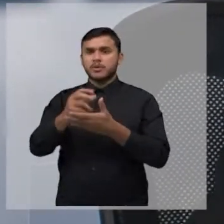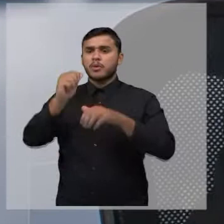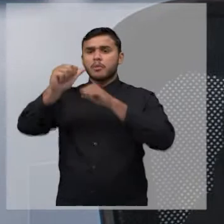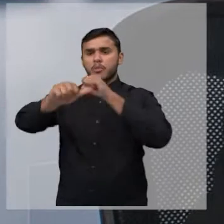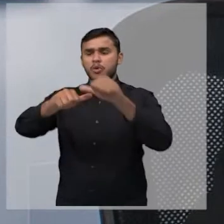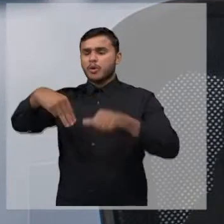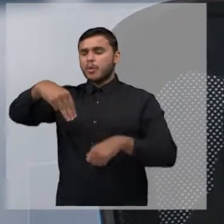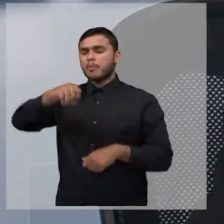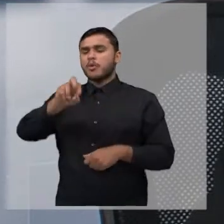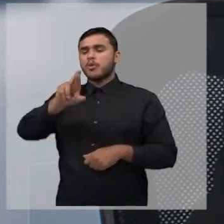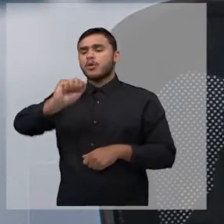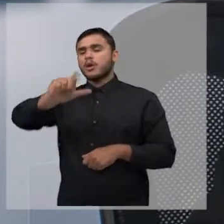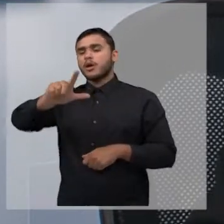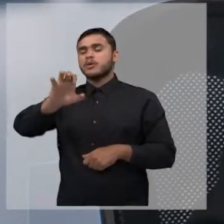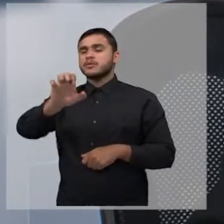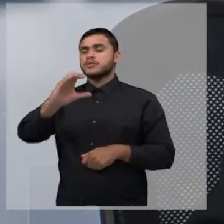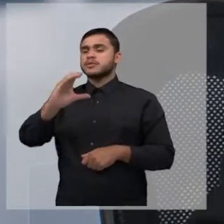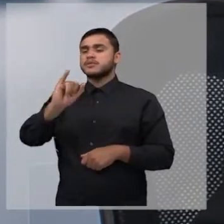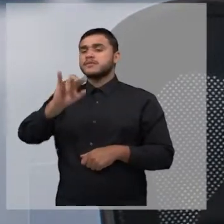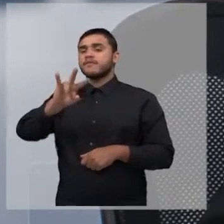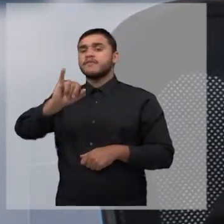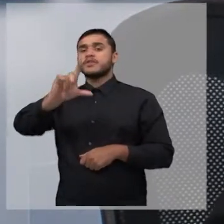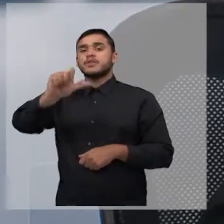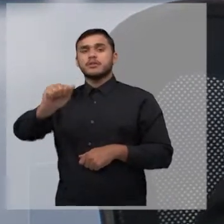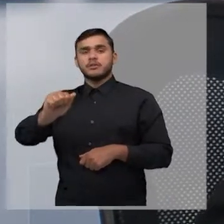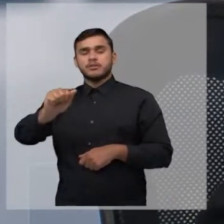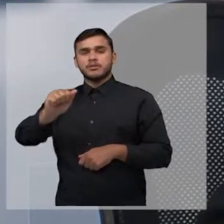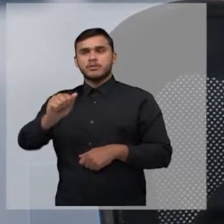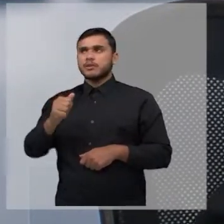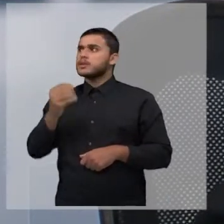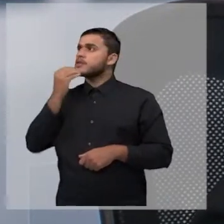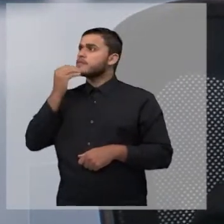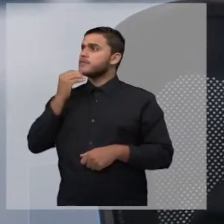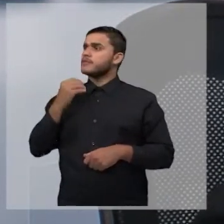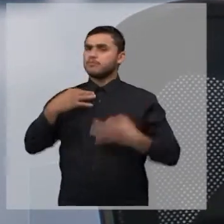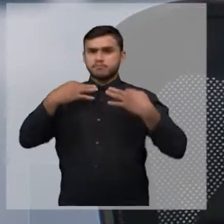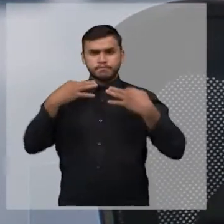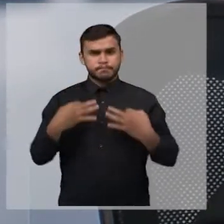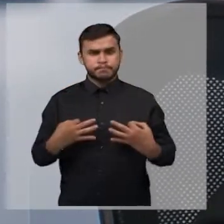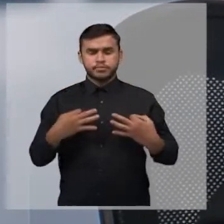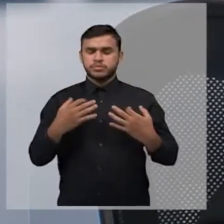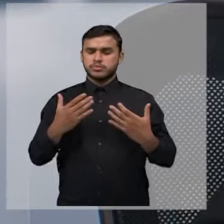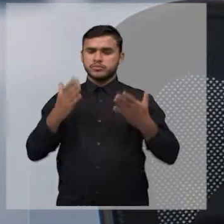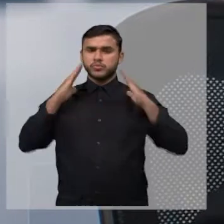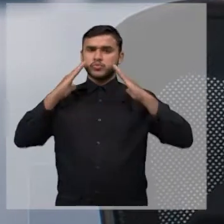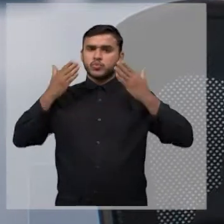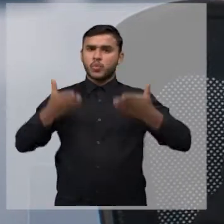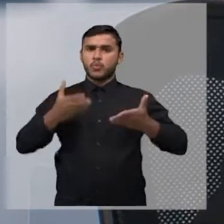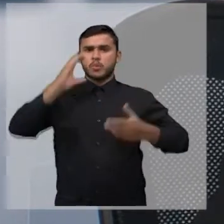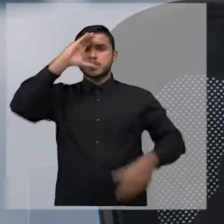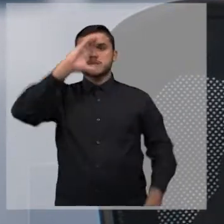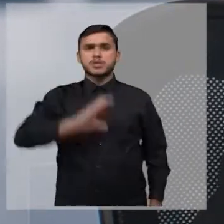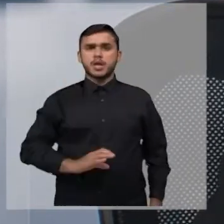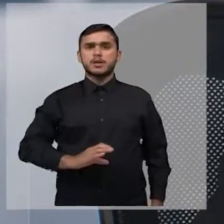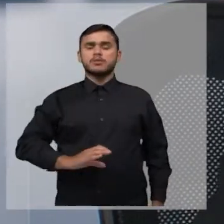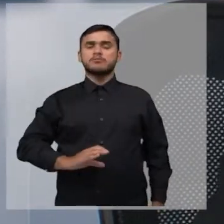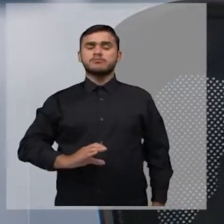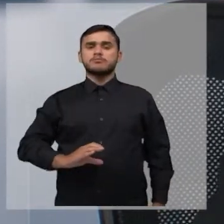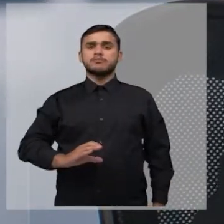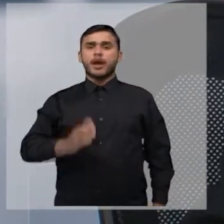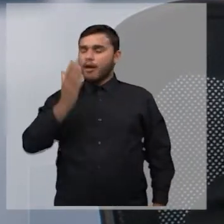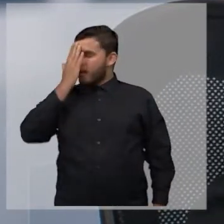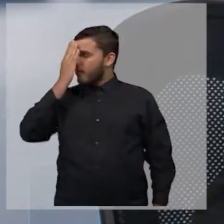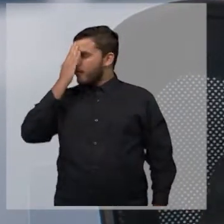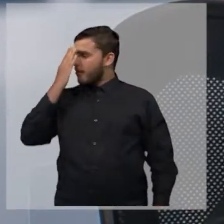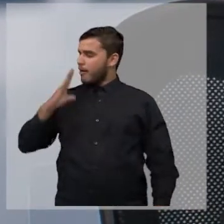nome, moral e cívica, mas eu acho que era importante. Era uma introdução sobre questões na área jurídica, sobre cidadania, muito, muito